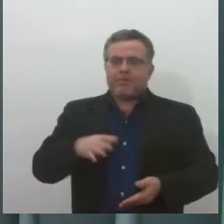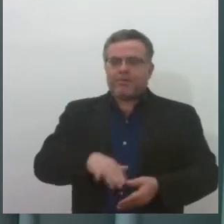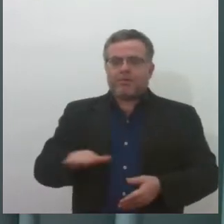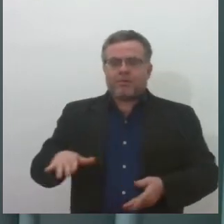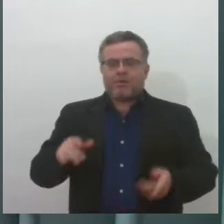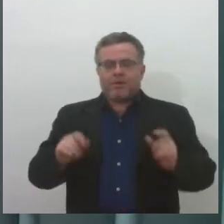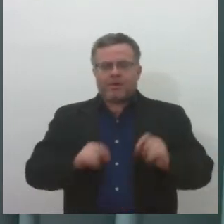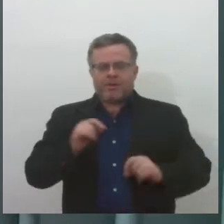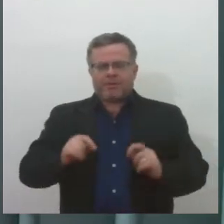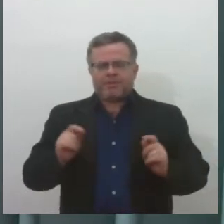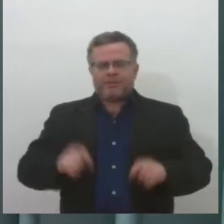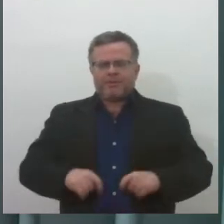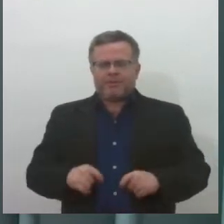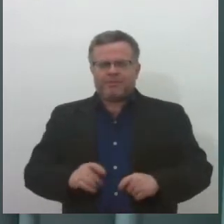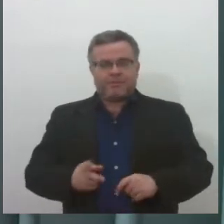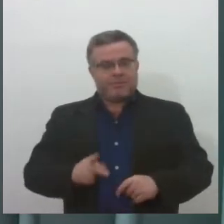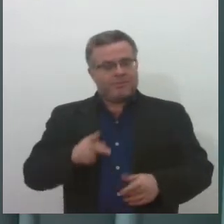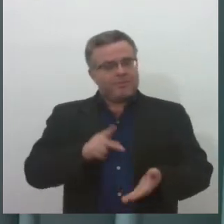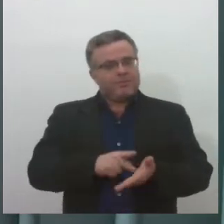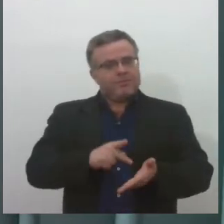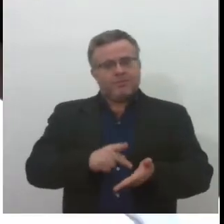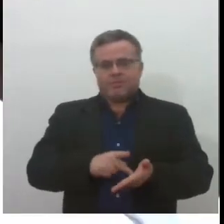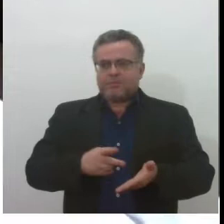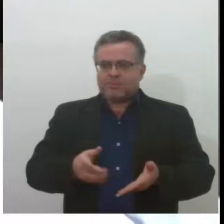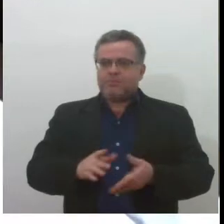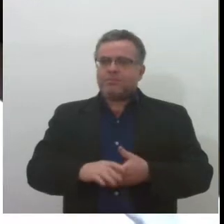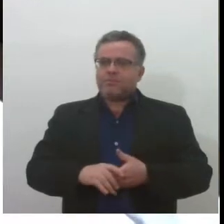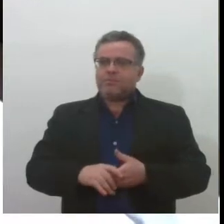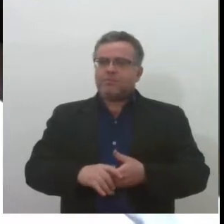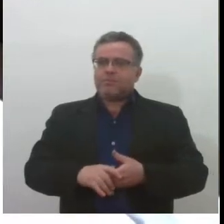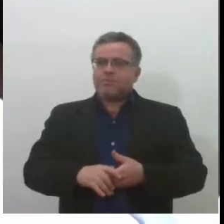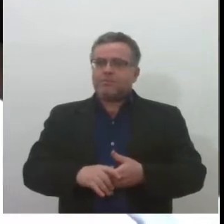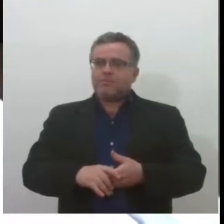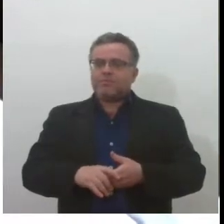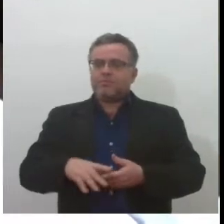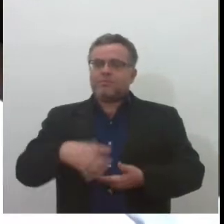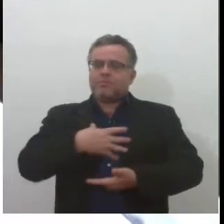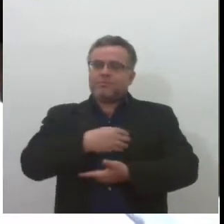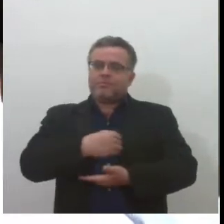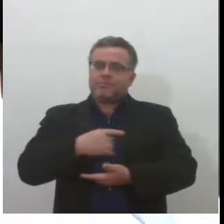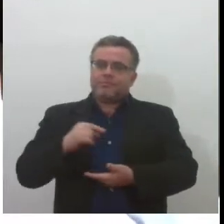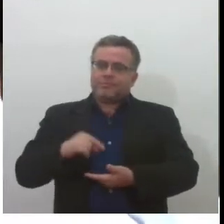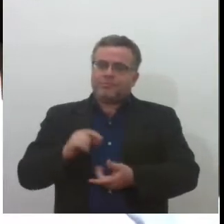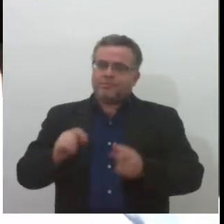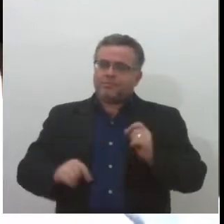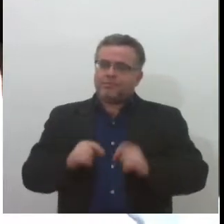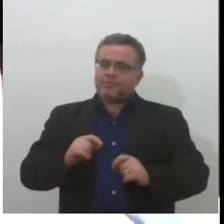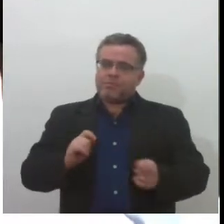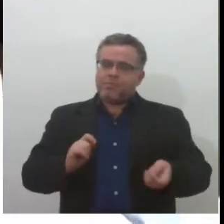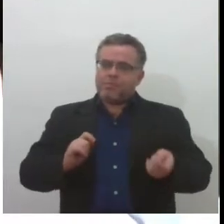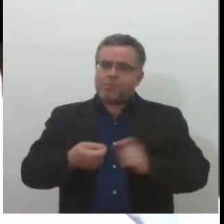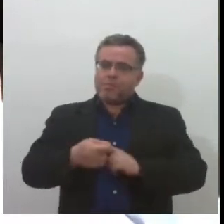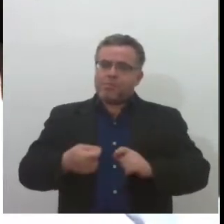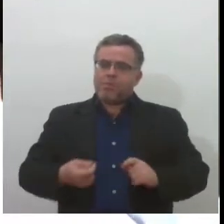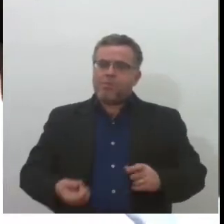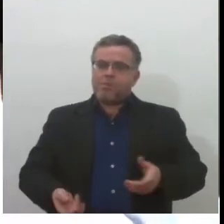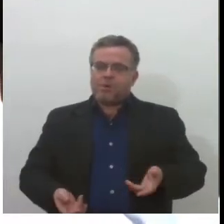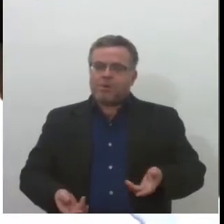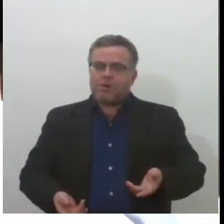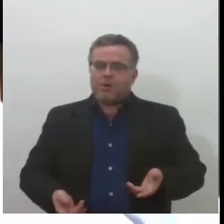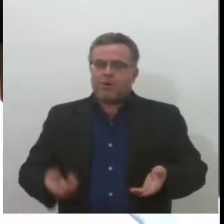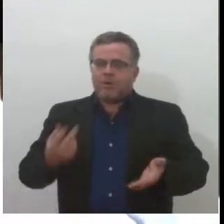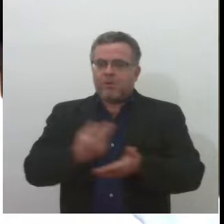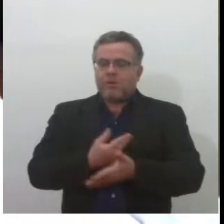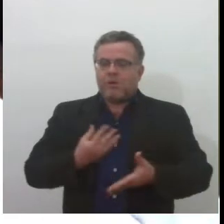essa questão na verdade né o leite materno é feito e adaptado é criado para